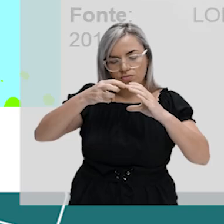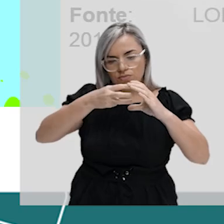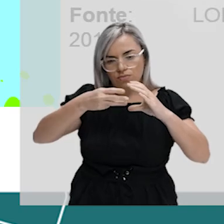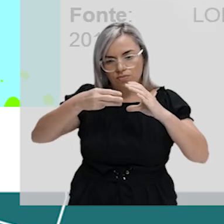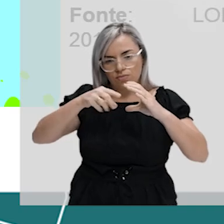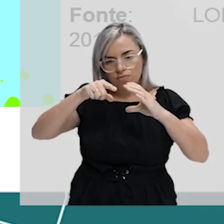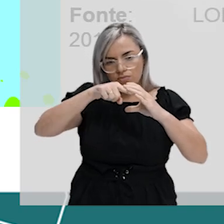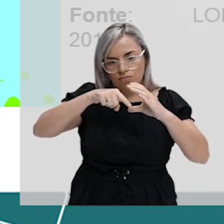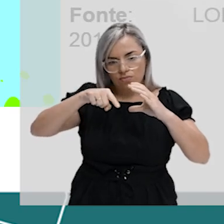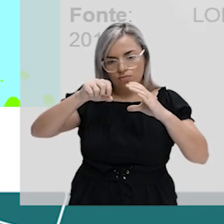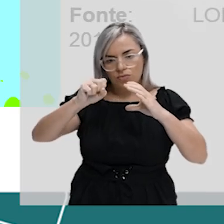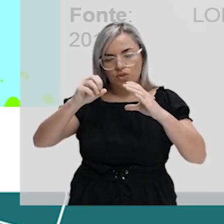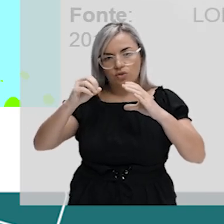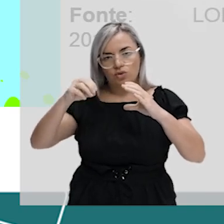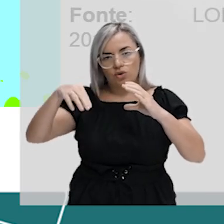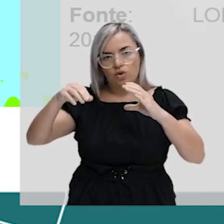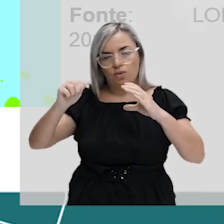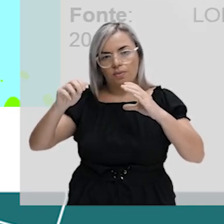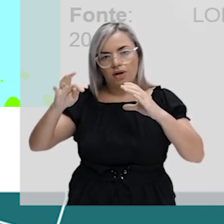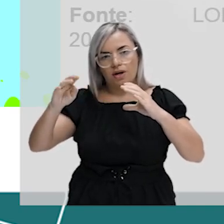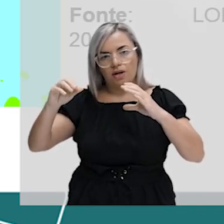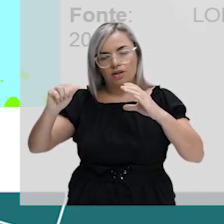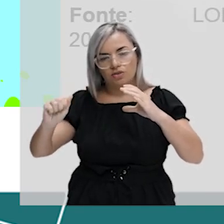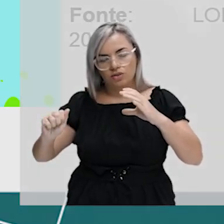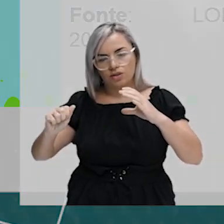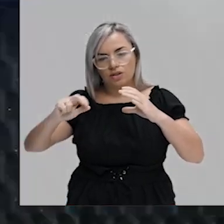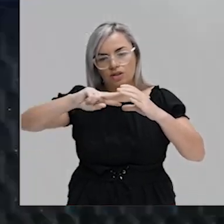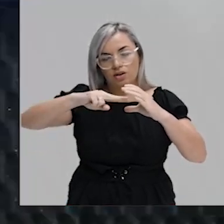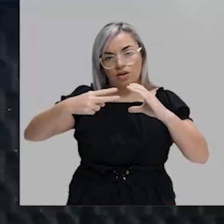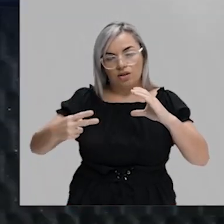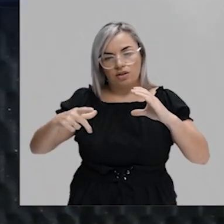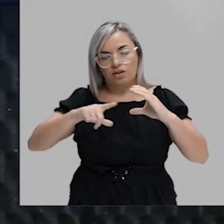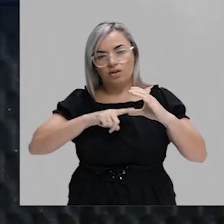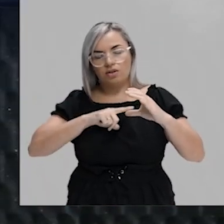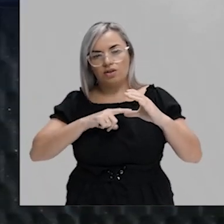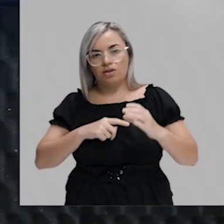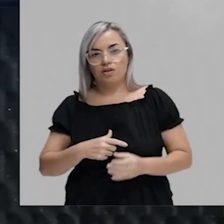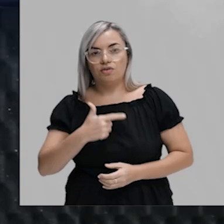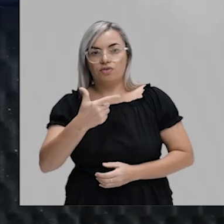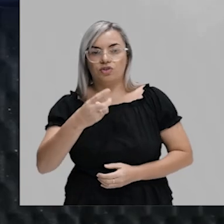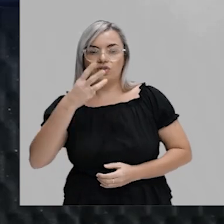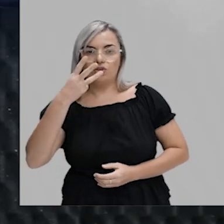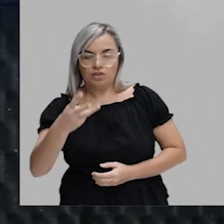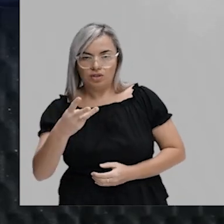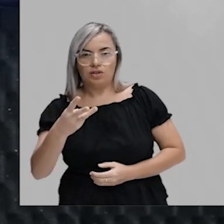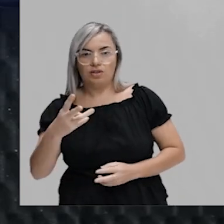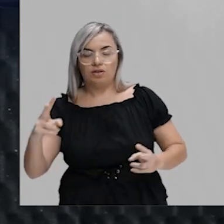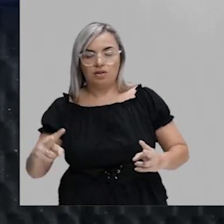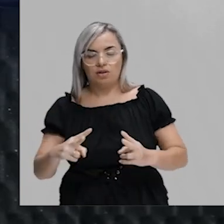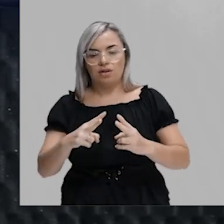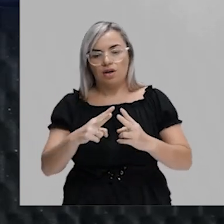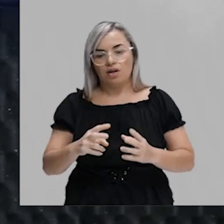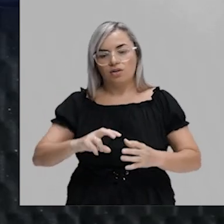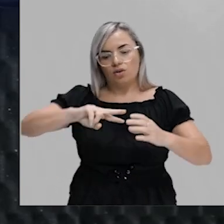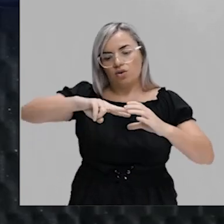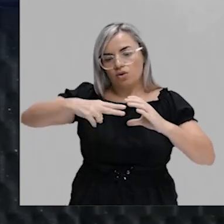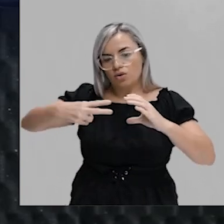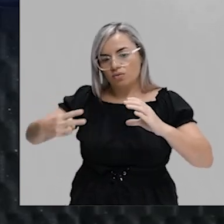somática humana, há 23 pares de cromossomos homólogos. E, portanto, nós vamos